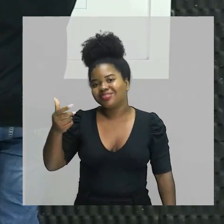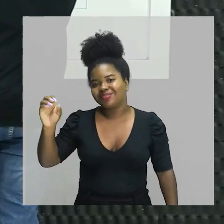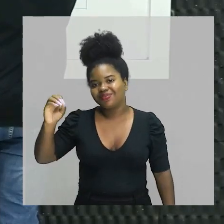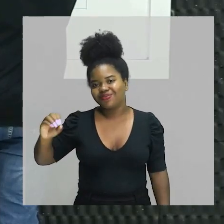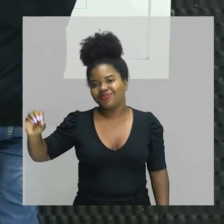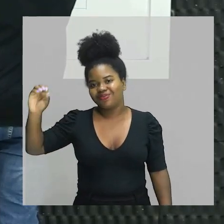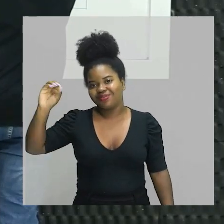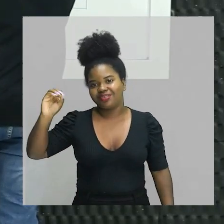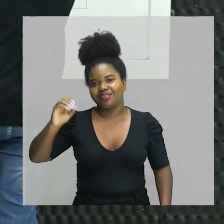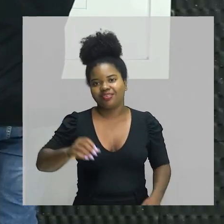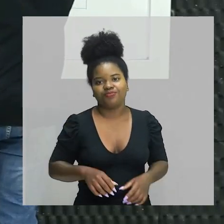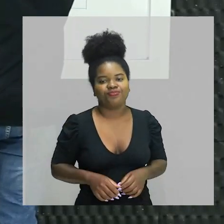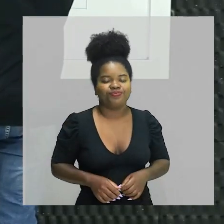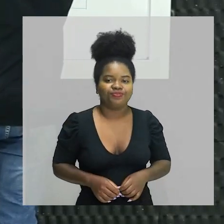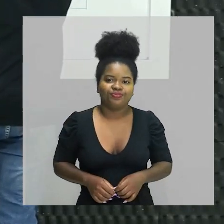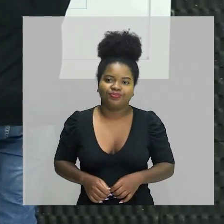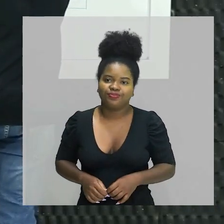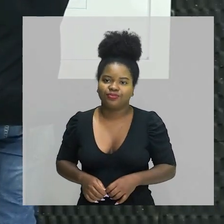quadrado.